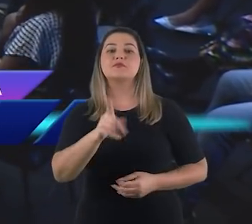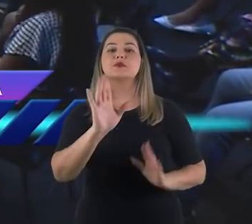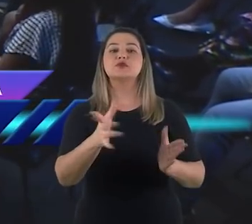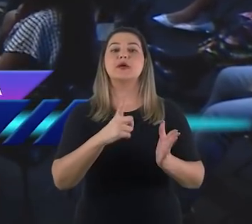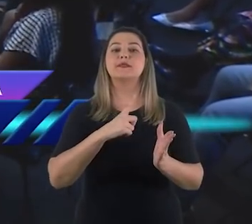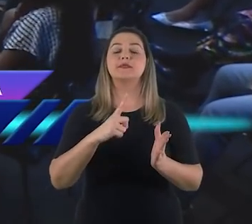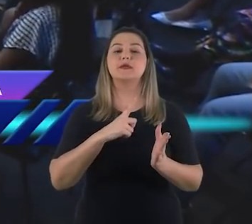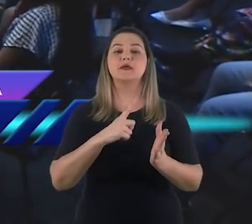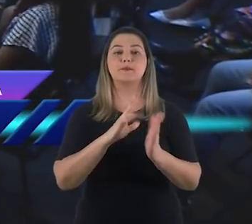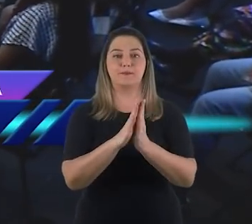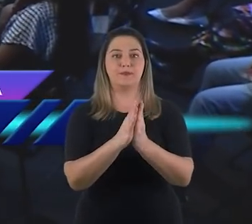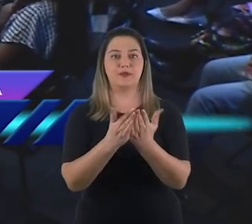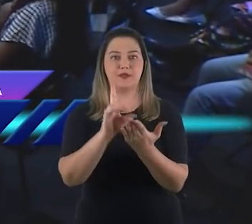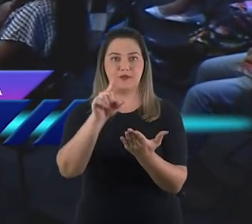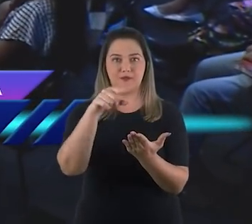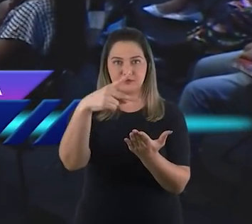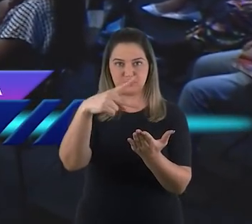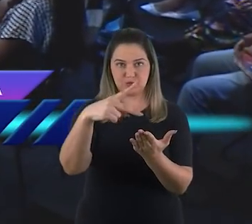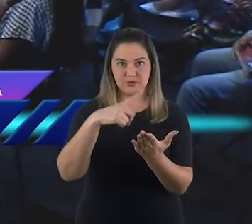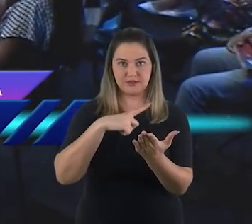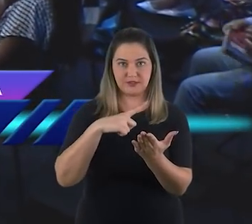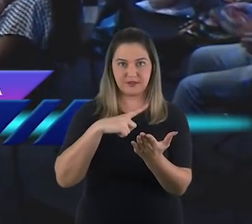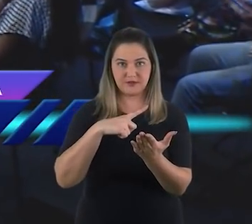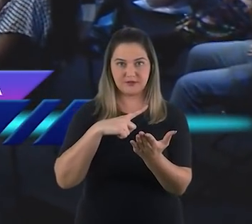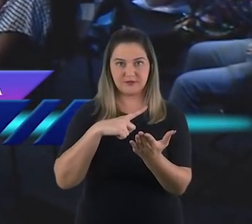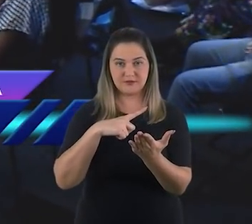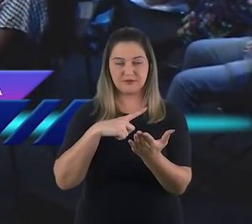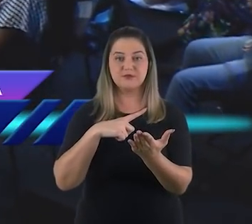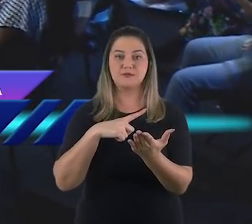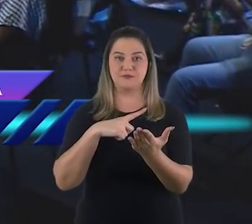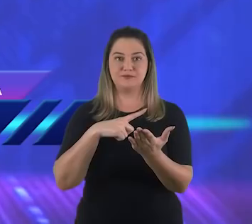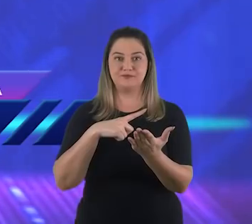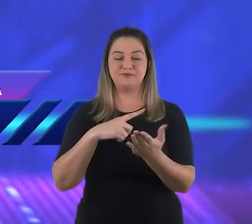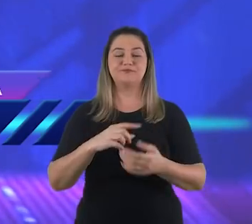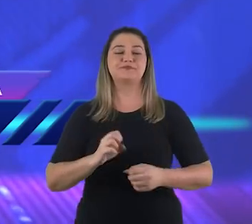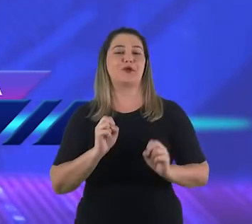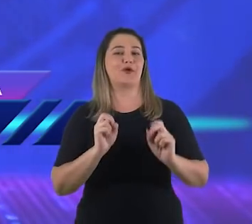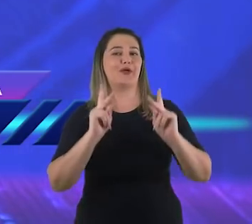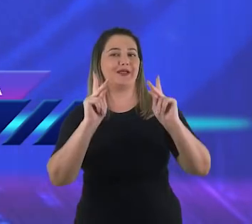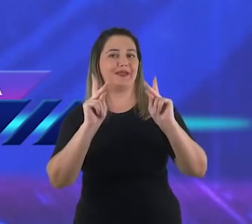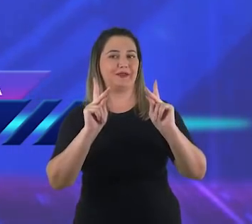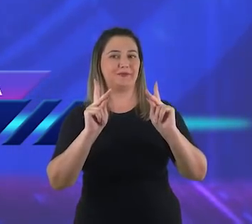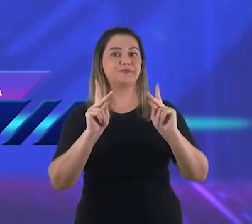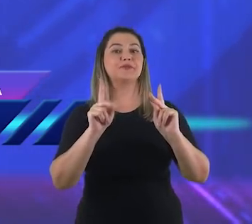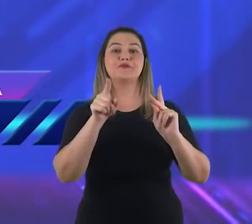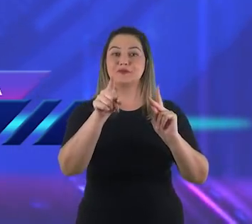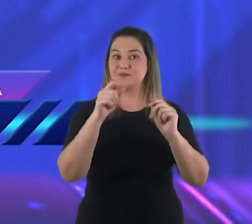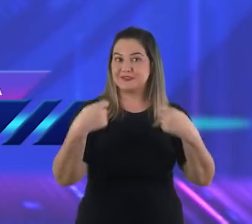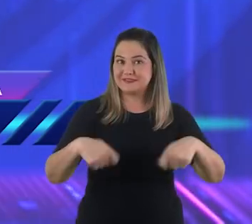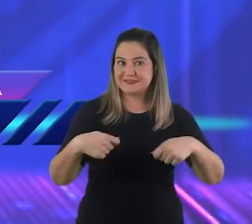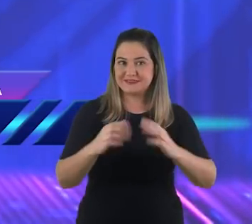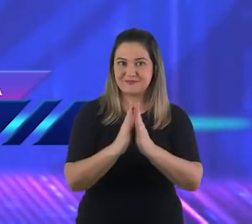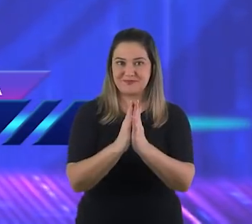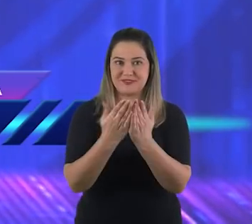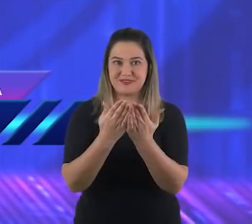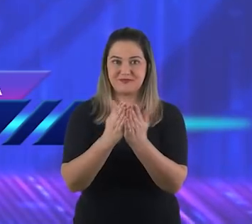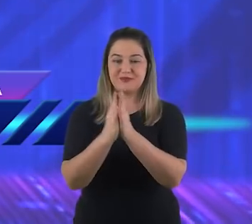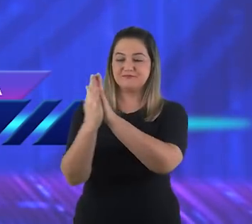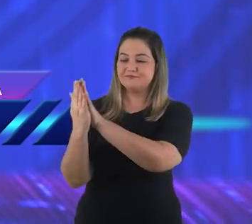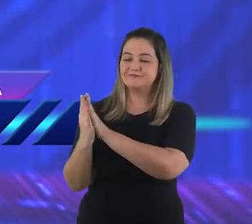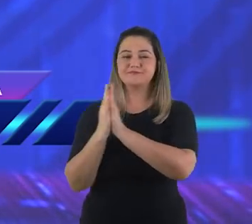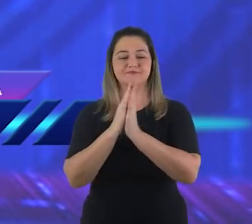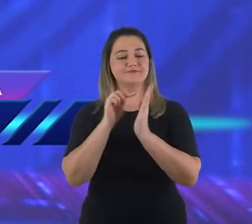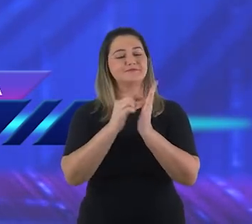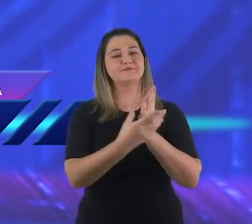Você está com a palavra de Deus aí, com a sua palavra de Deus nas mãos, com a Bíblia Sagrada, com o texto que Deus